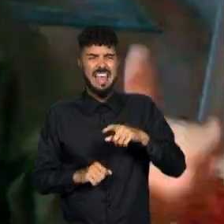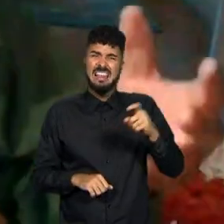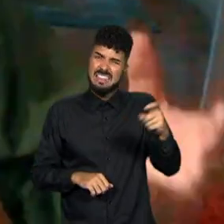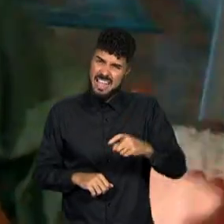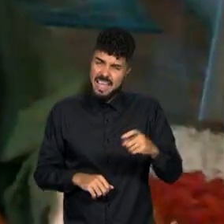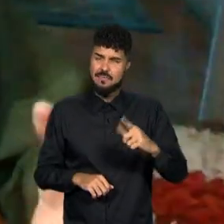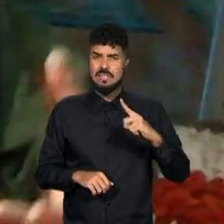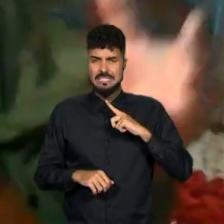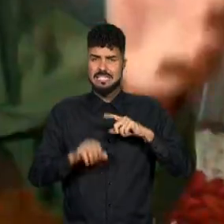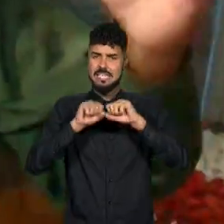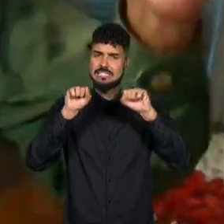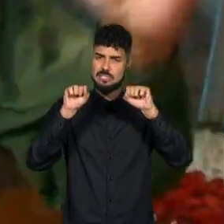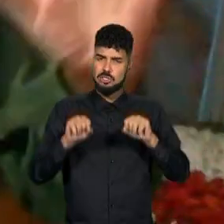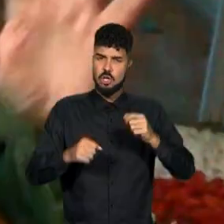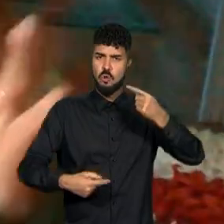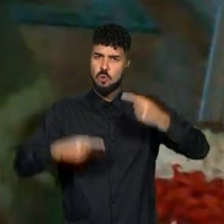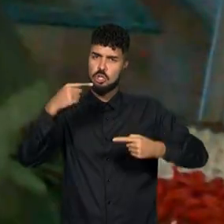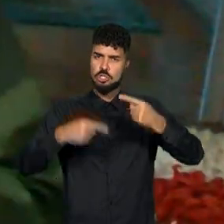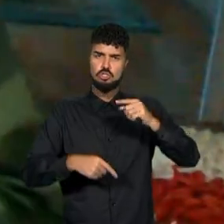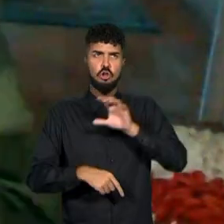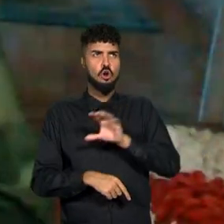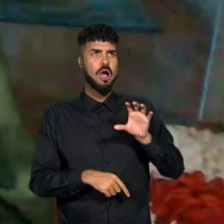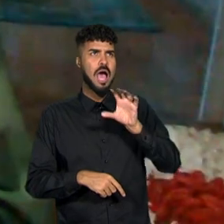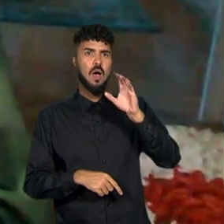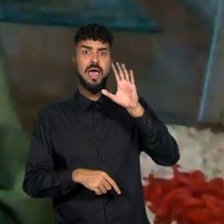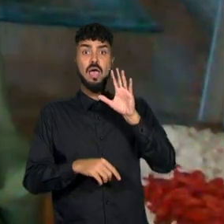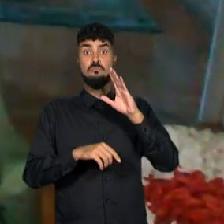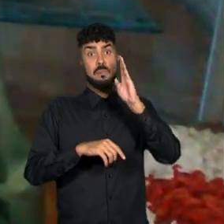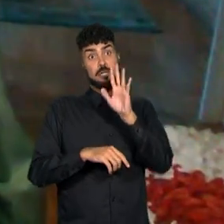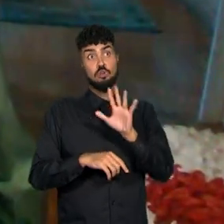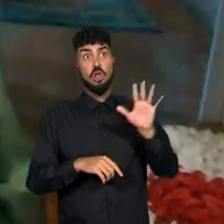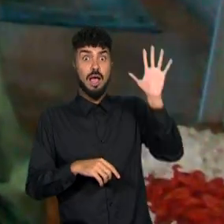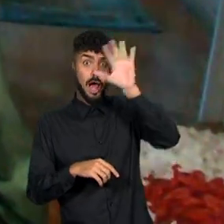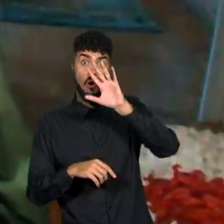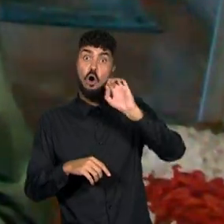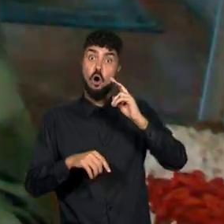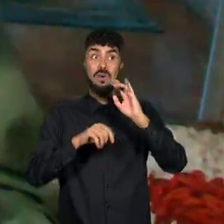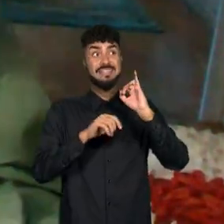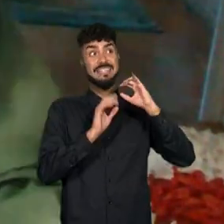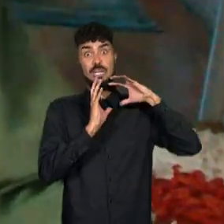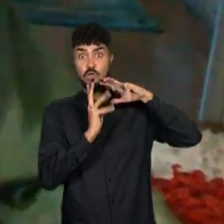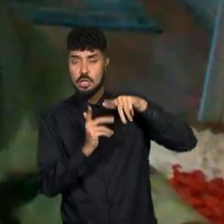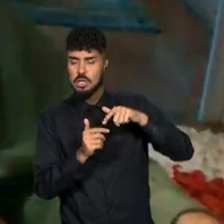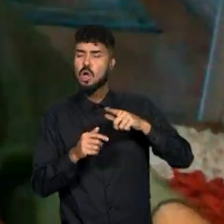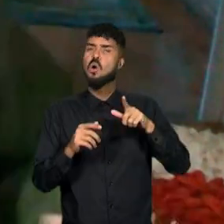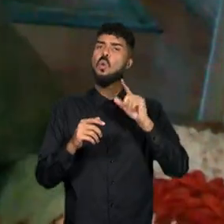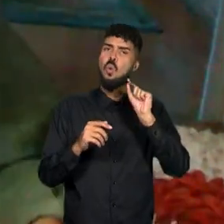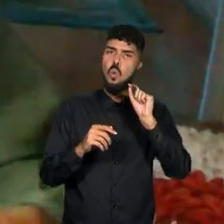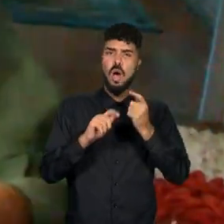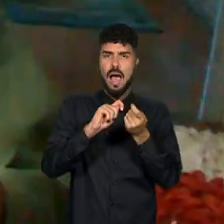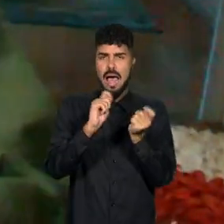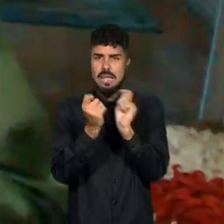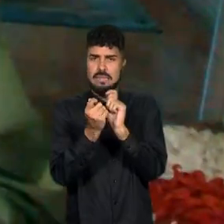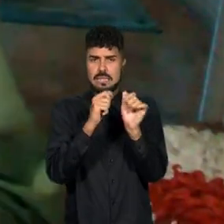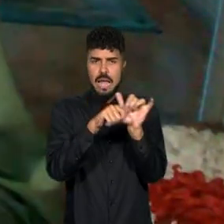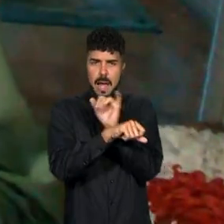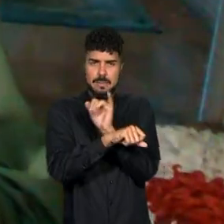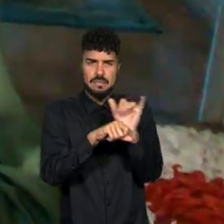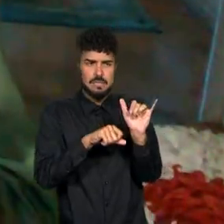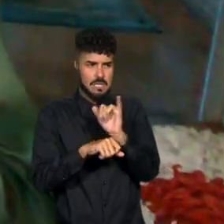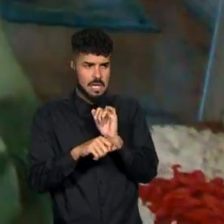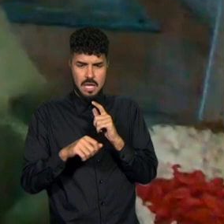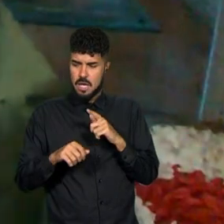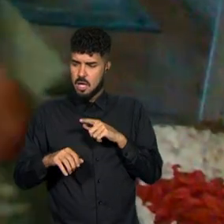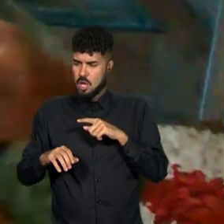políticos locais, regionais, nacionais e até internacionais de readequar as funções,